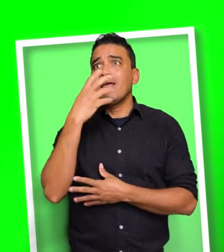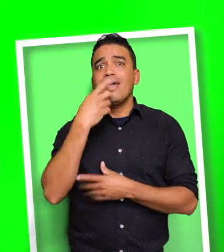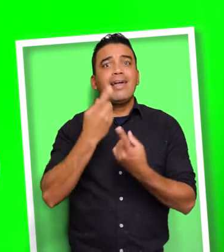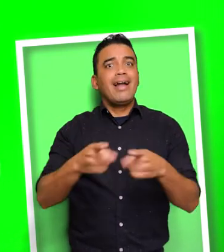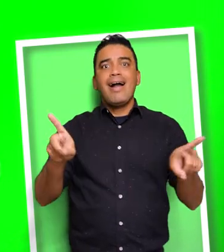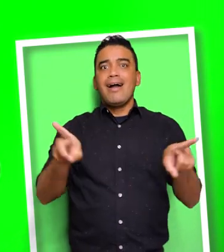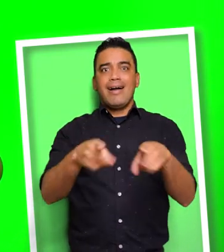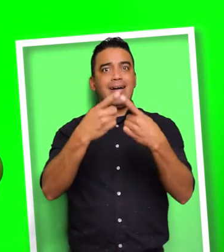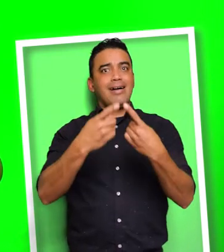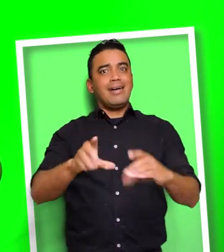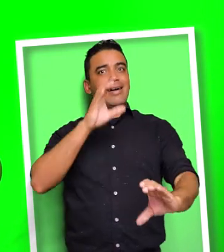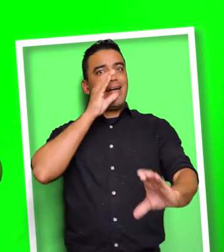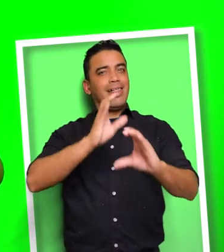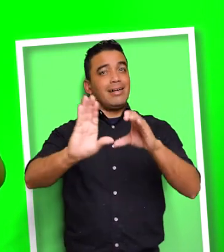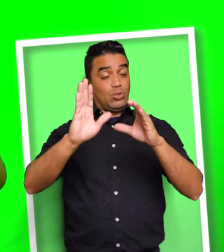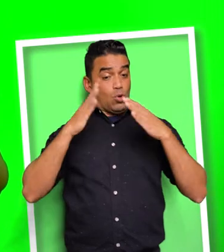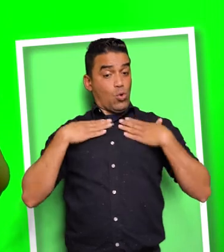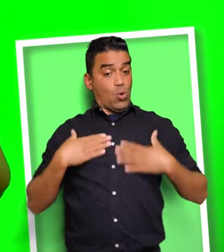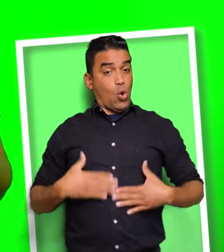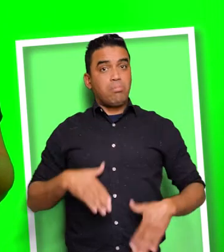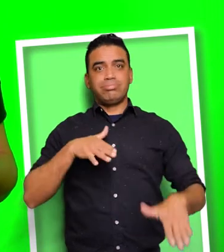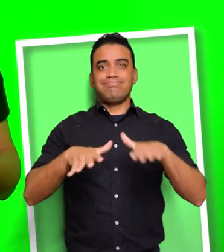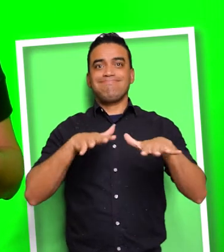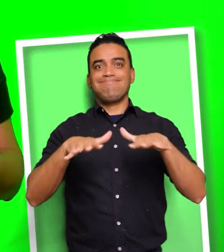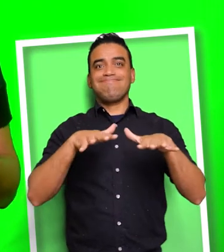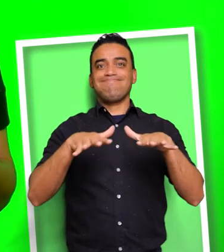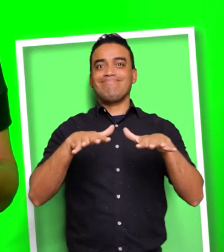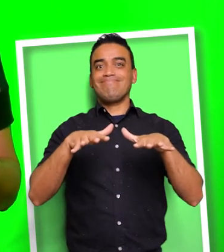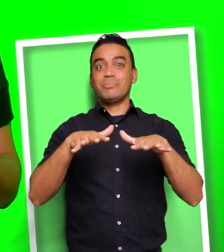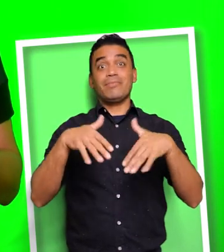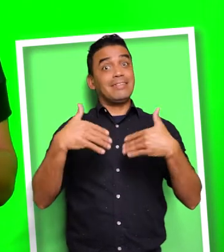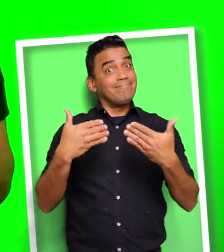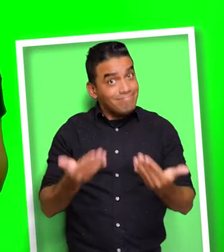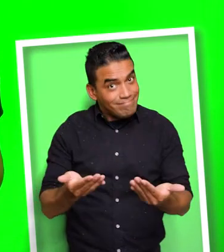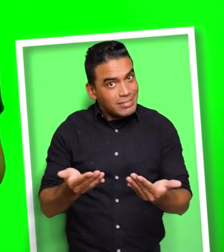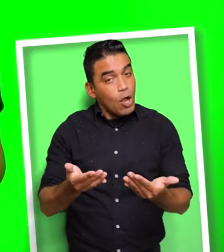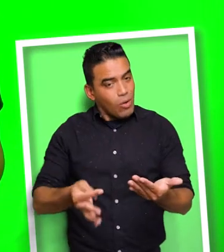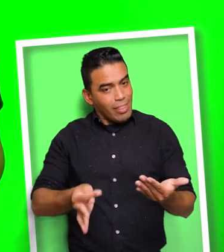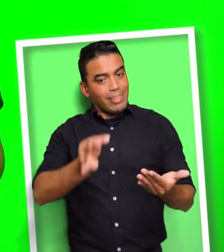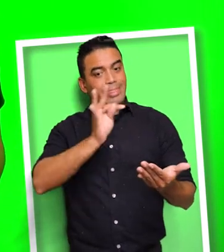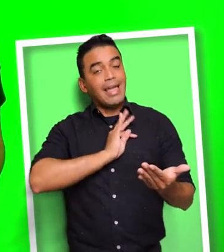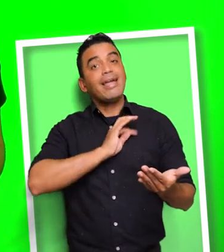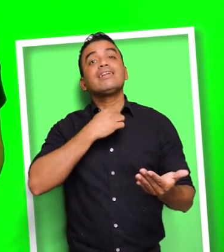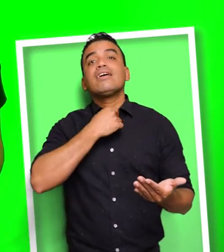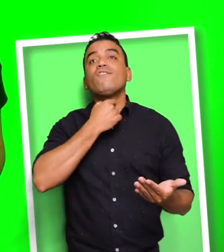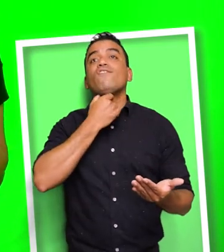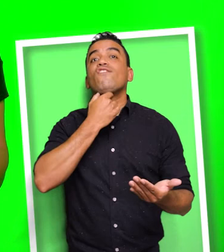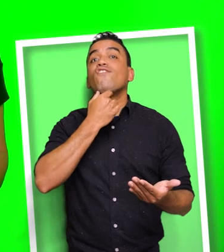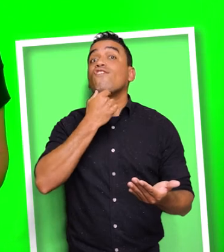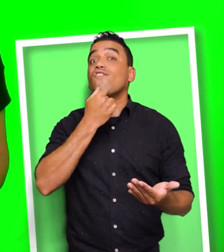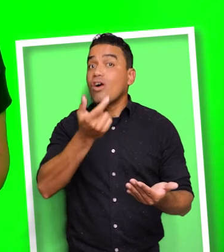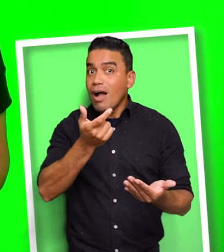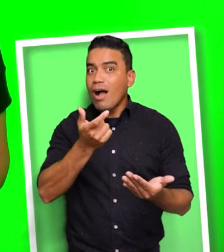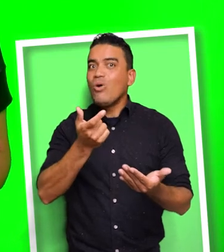canto a partir de um corpo que se movimenta. Portanto, uma técnica vocal que